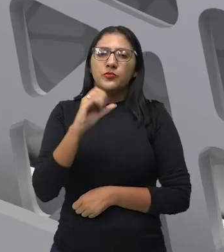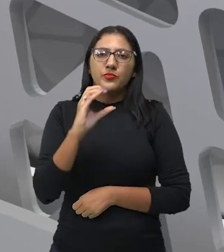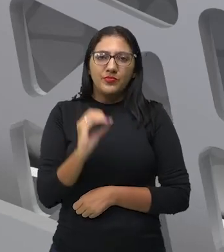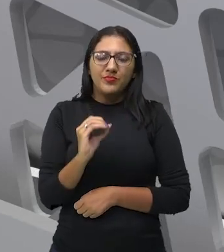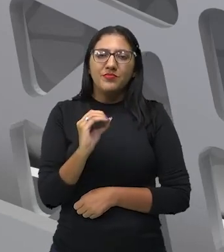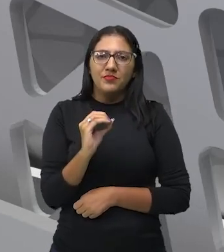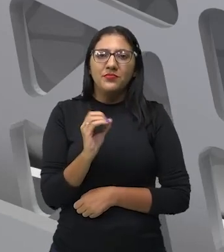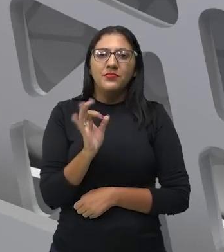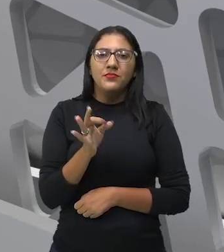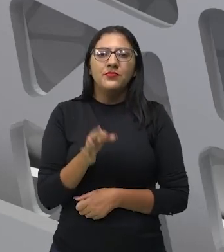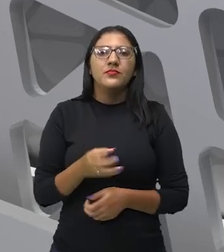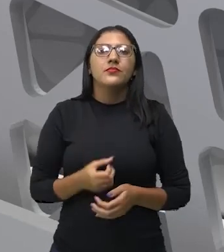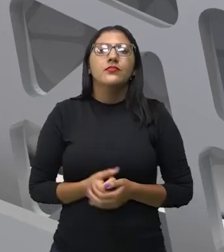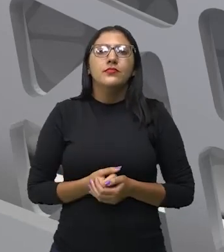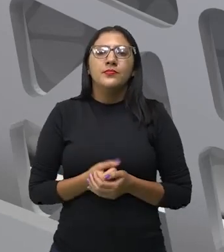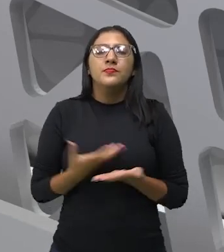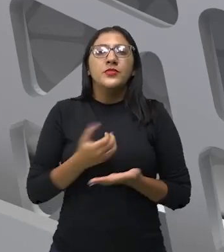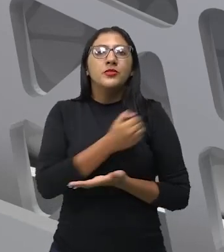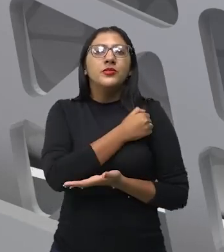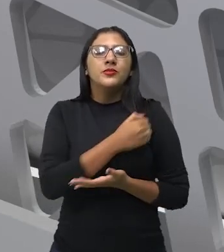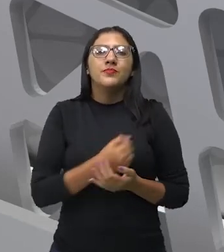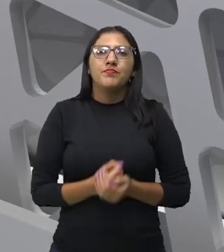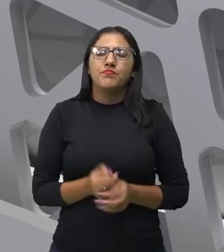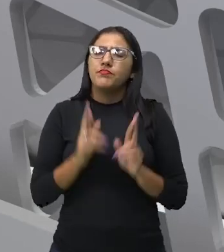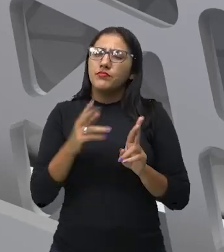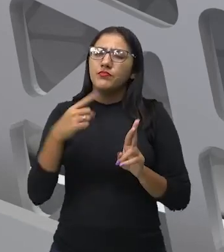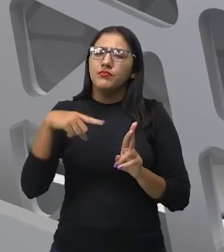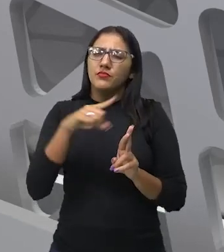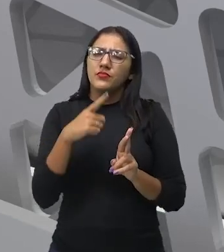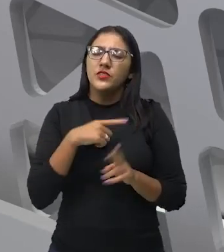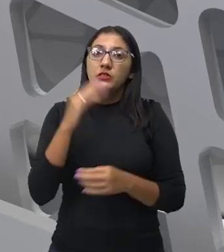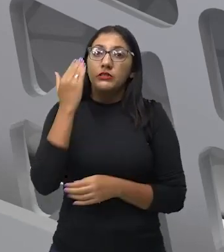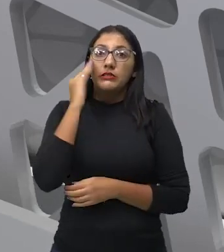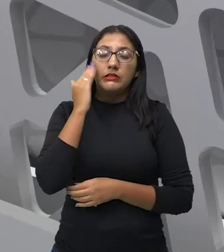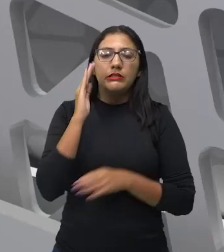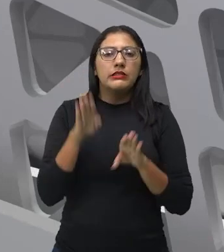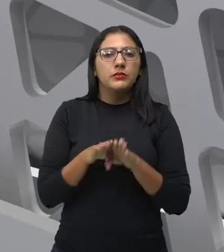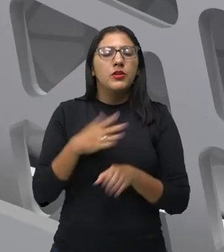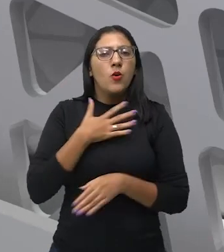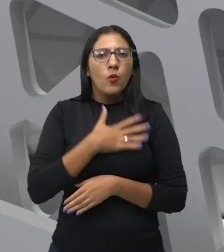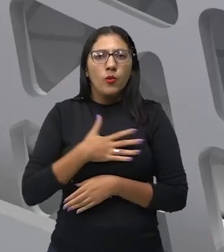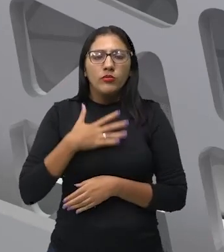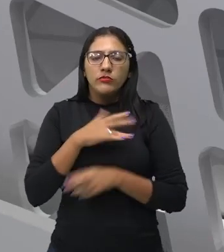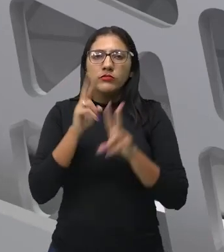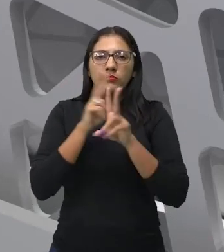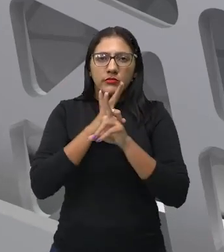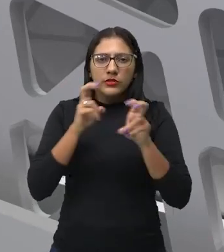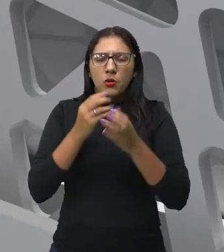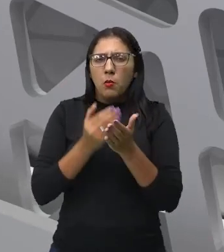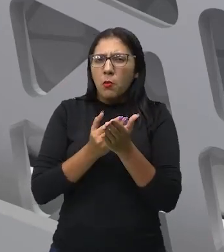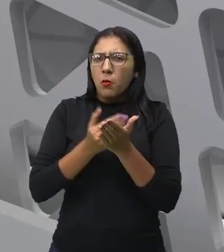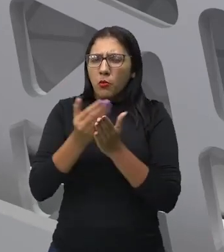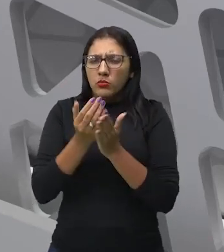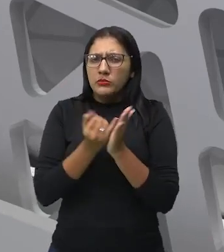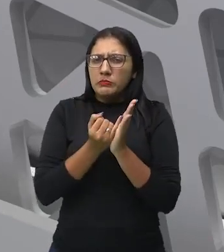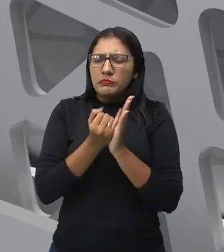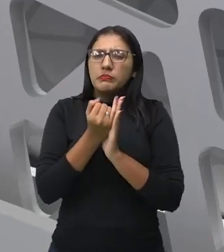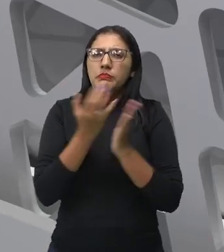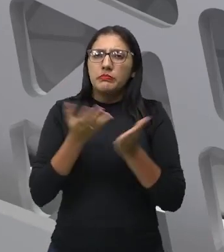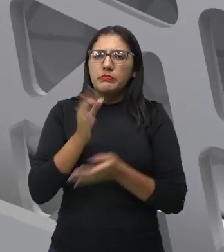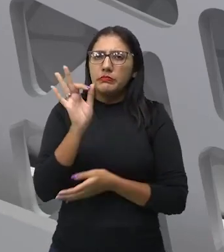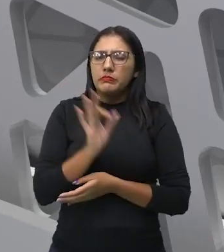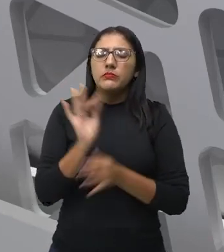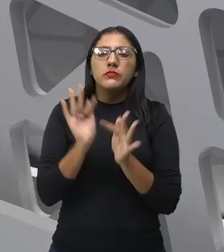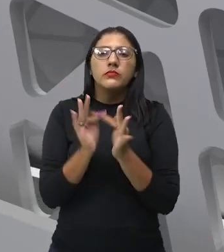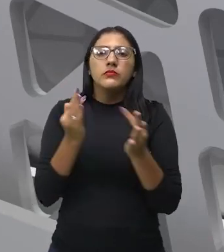5.080, beleza? Alunos, espero sinceramente que vocês tenham compreendido essa parte introdutória aí de juros simples,